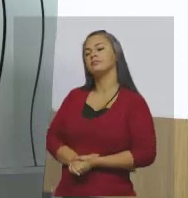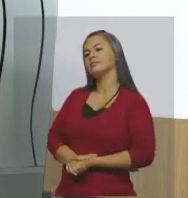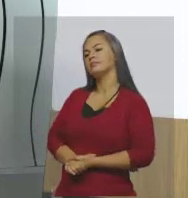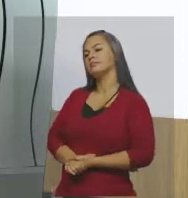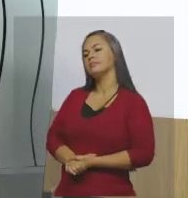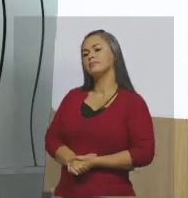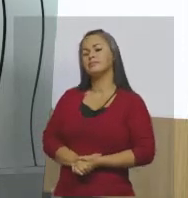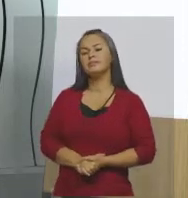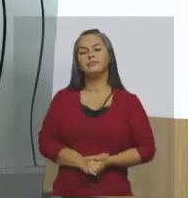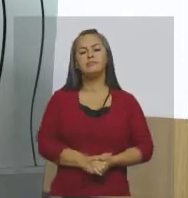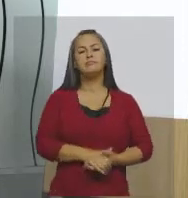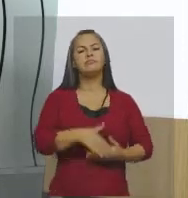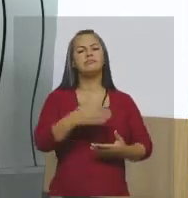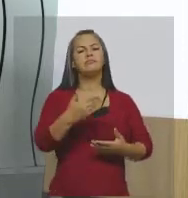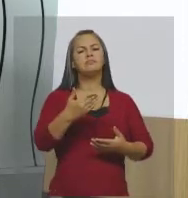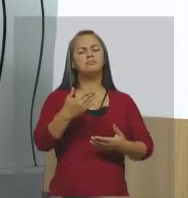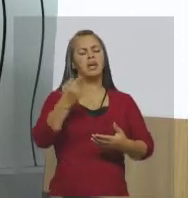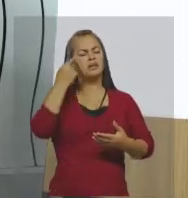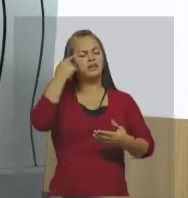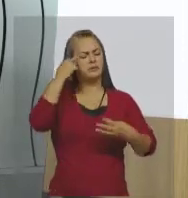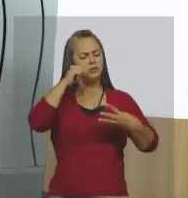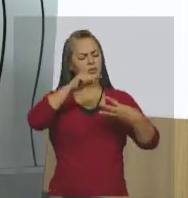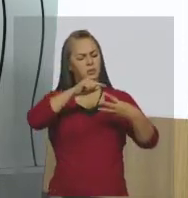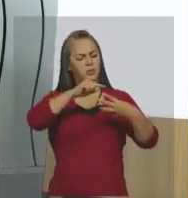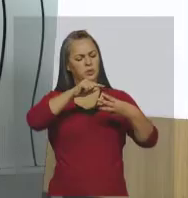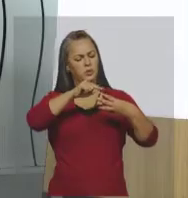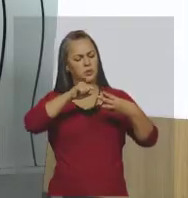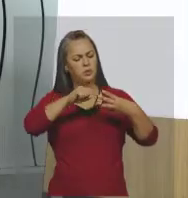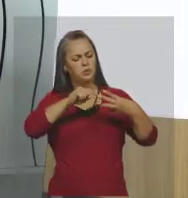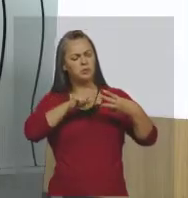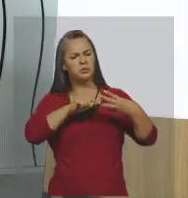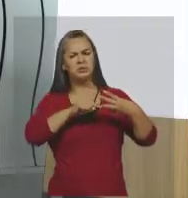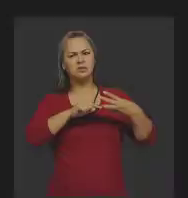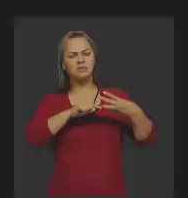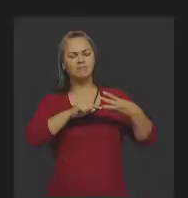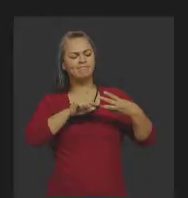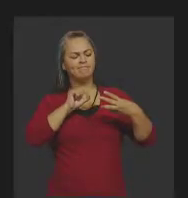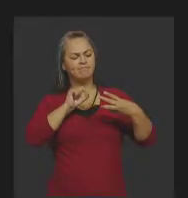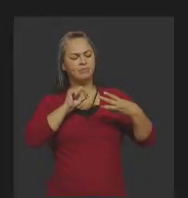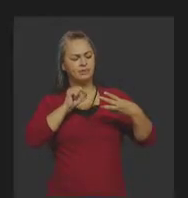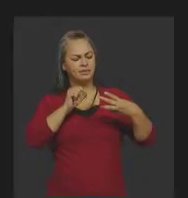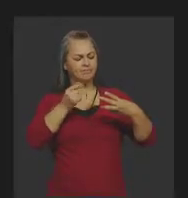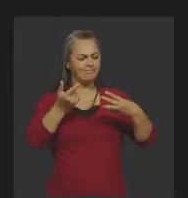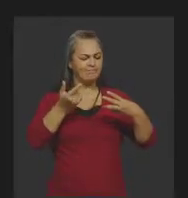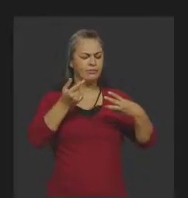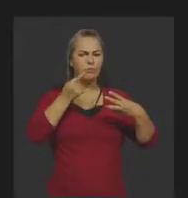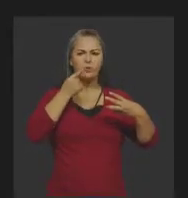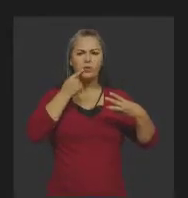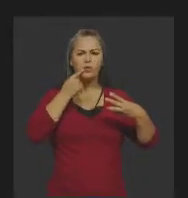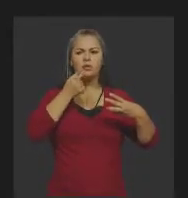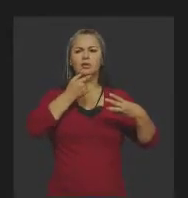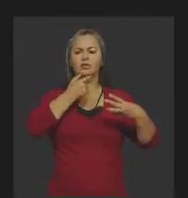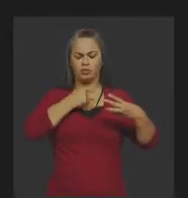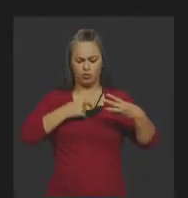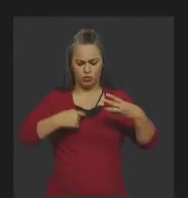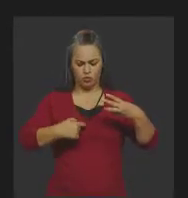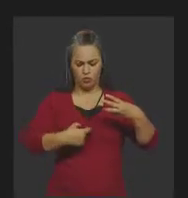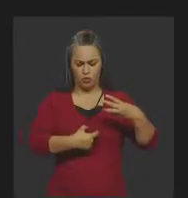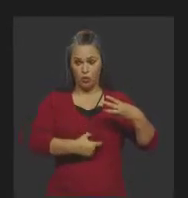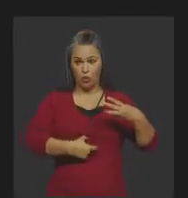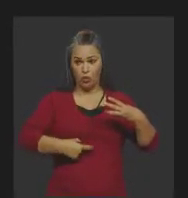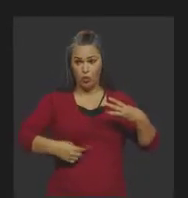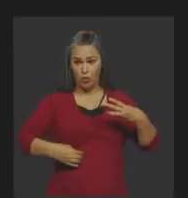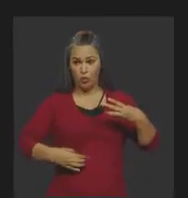então, a gente está pensando em 3 órgãos aí do nosso sistema digestório, que é a boca, o estômago e o intestino